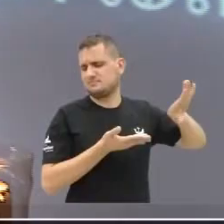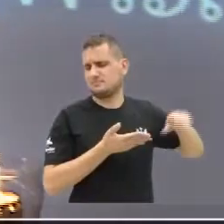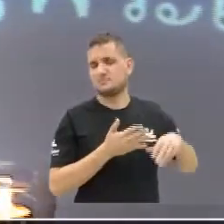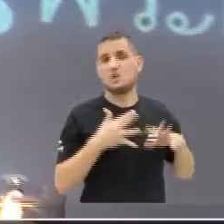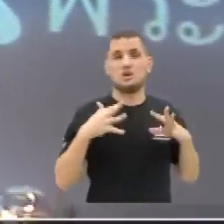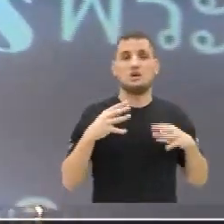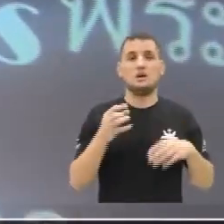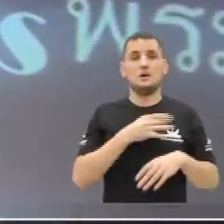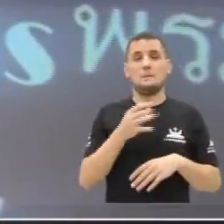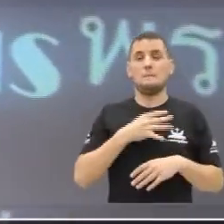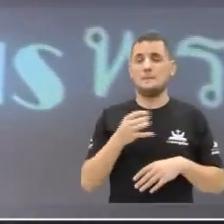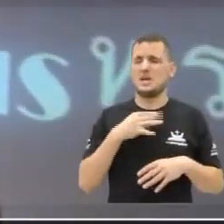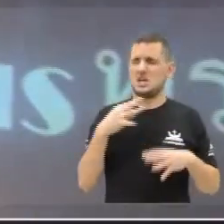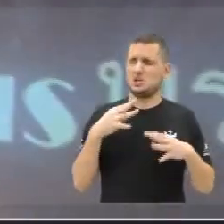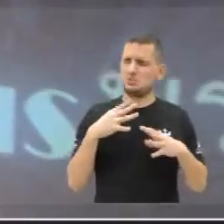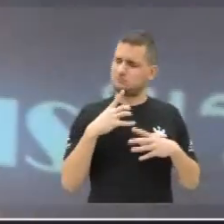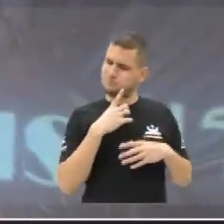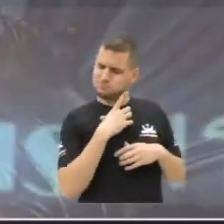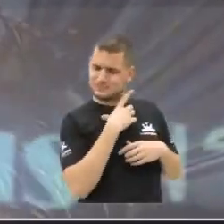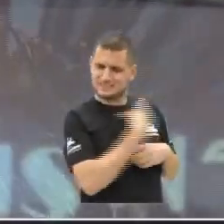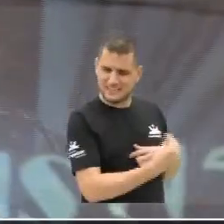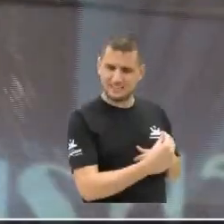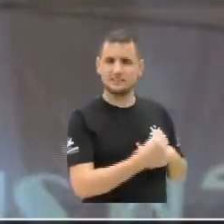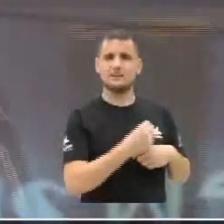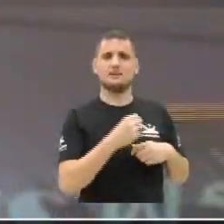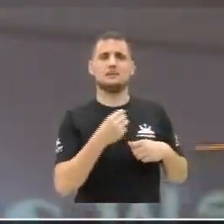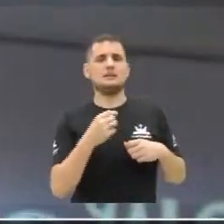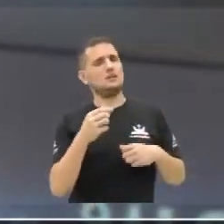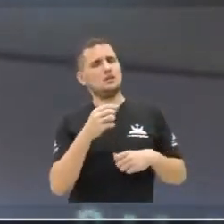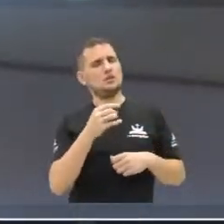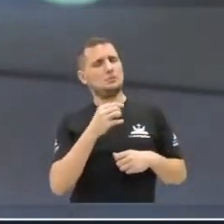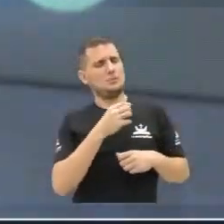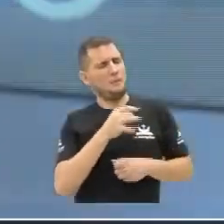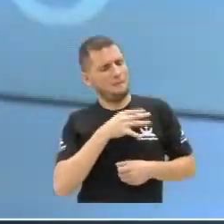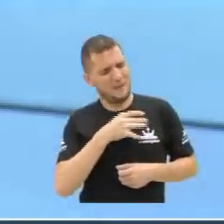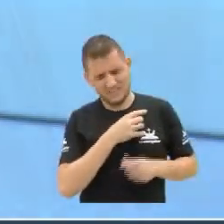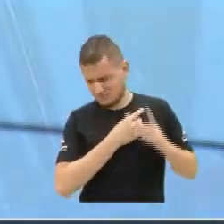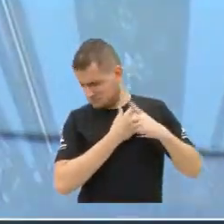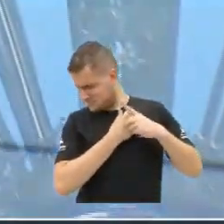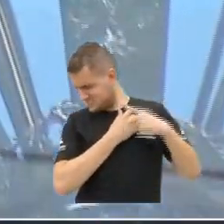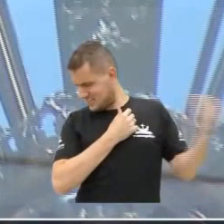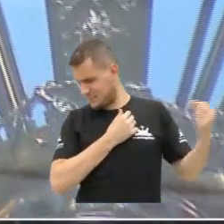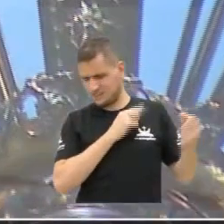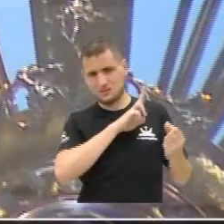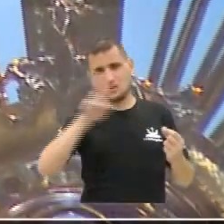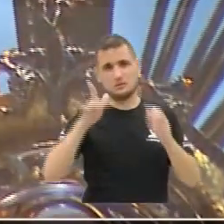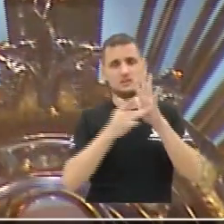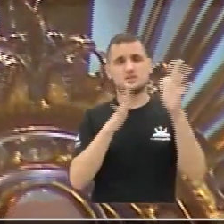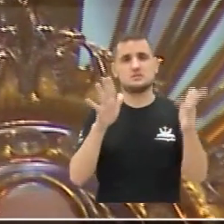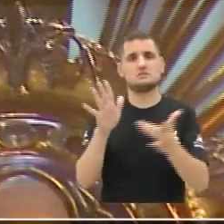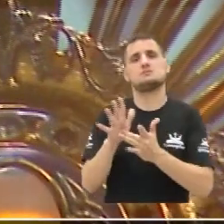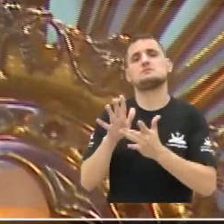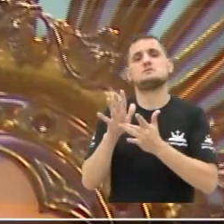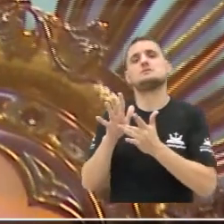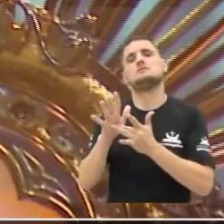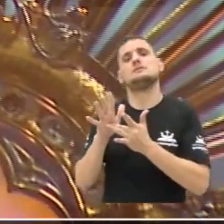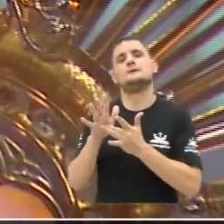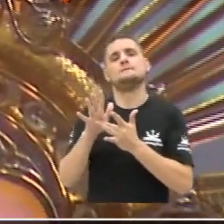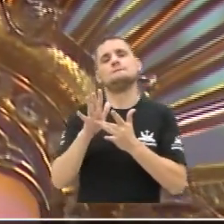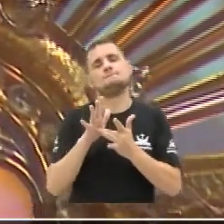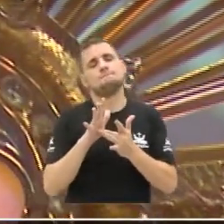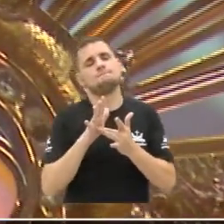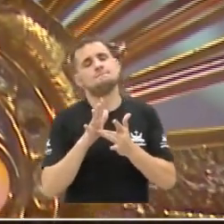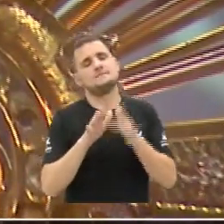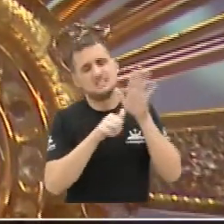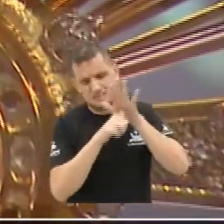Todo medo agora sai em nome de Jesus. Todo medo da depressão. Porque